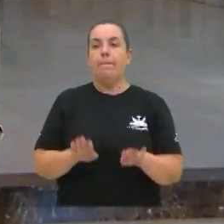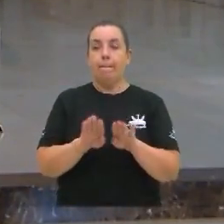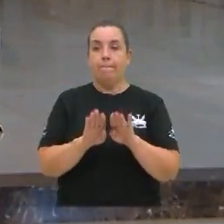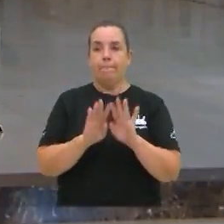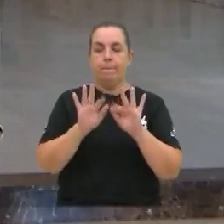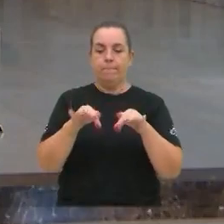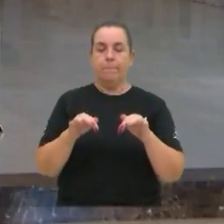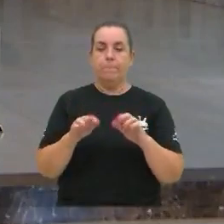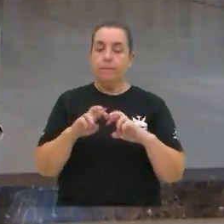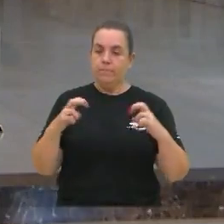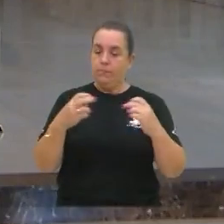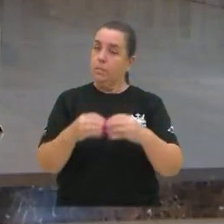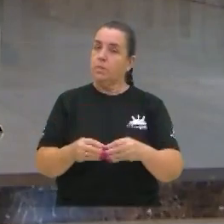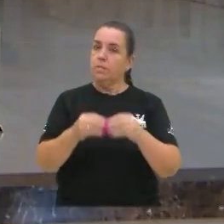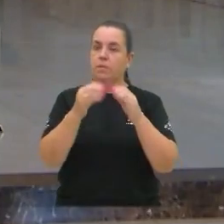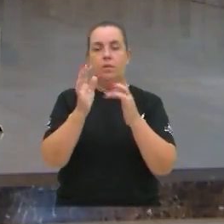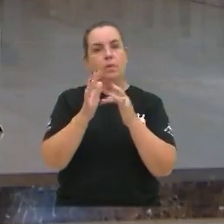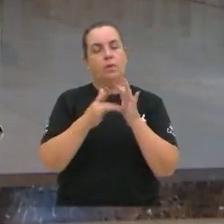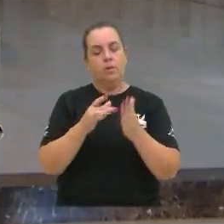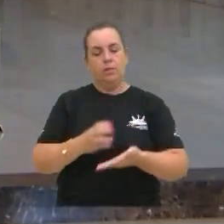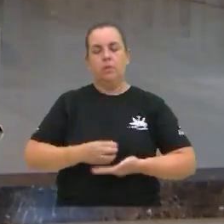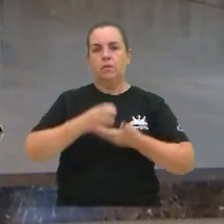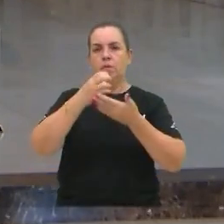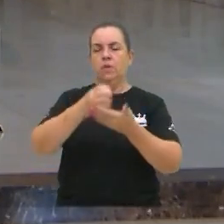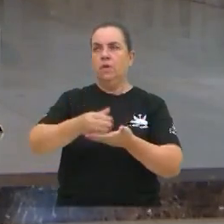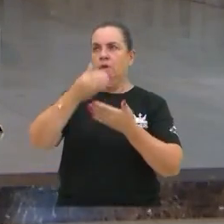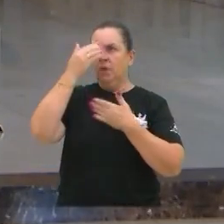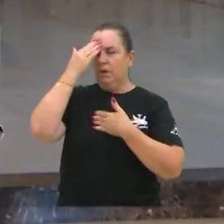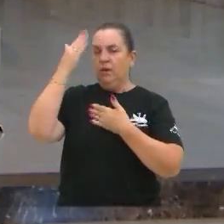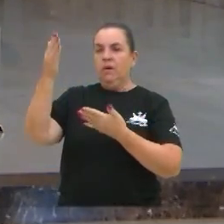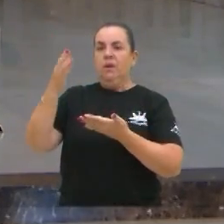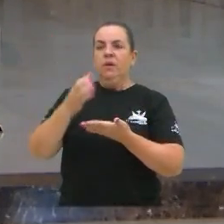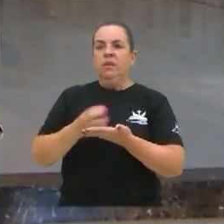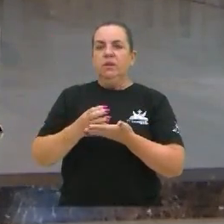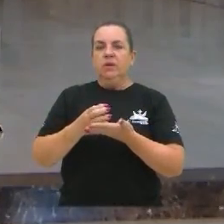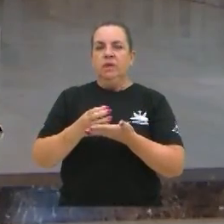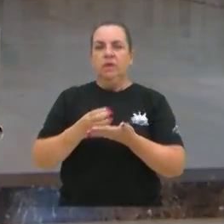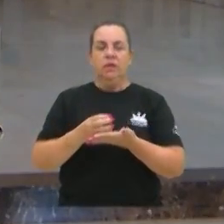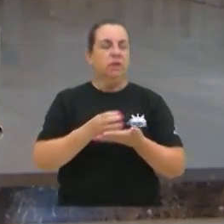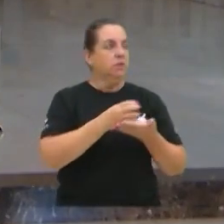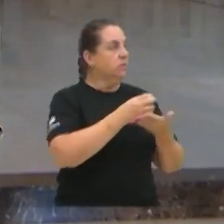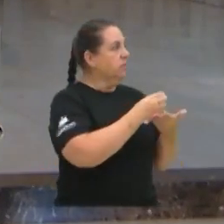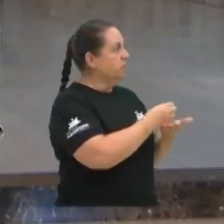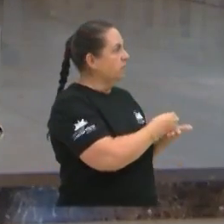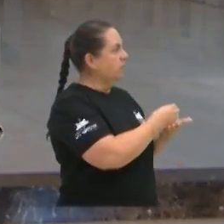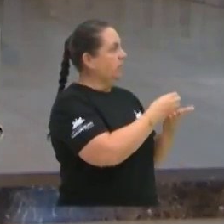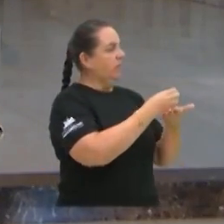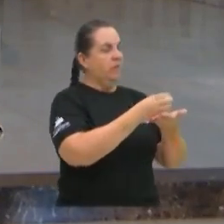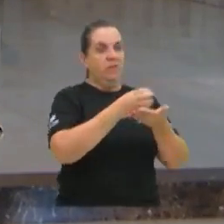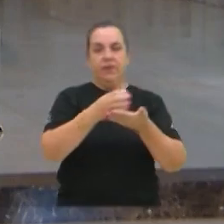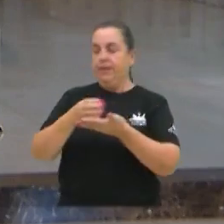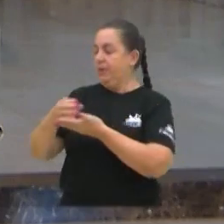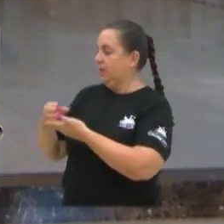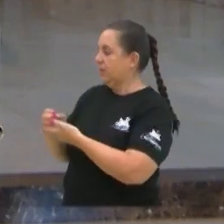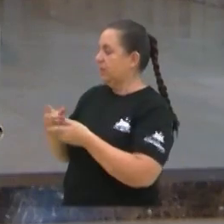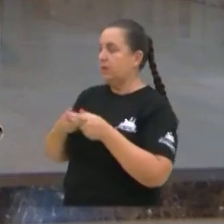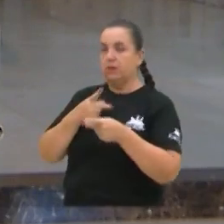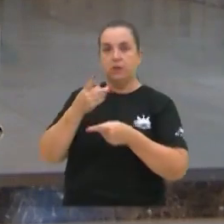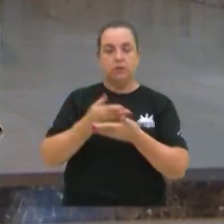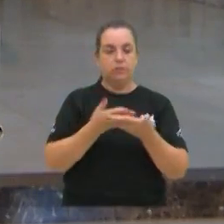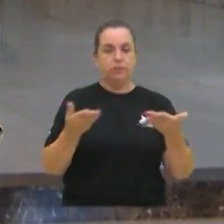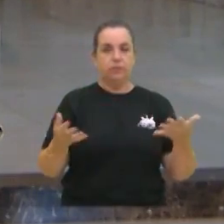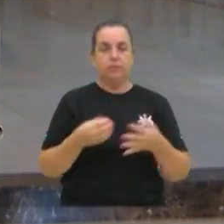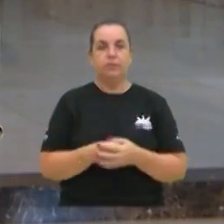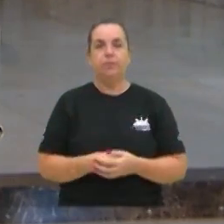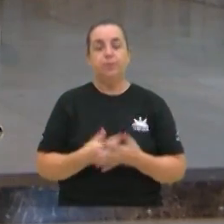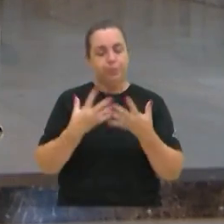Do mesmo modo, ao fim da ceia, ele tomou o cálice em suas mãos, deu graças novamente e o deu a seus